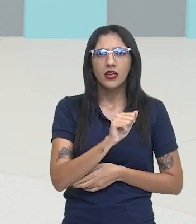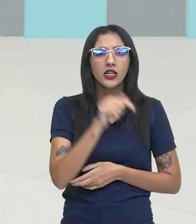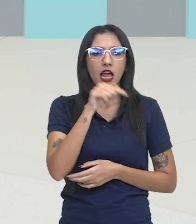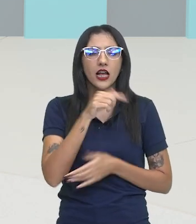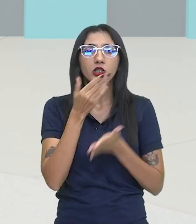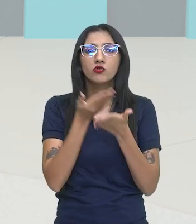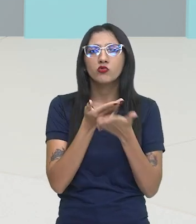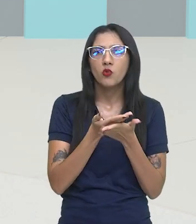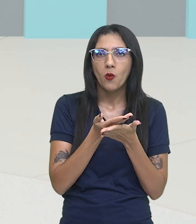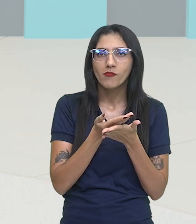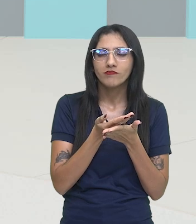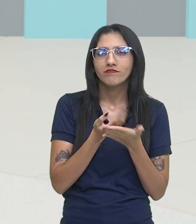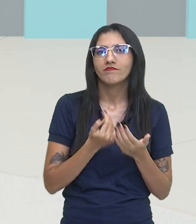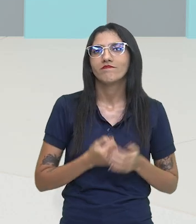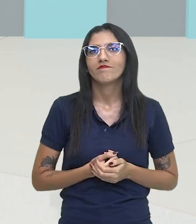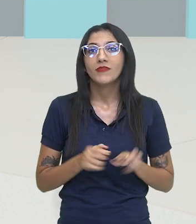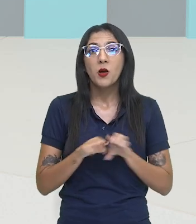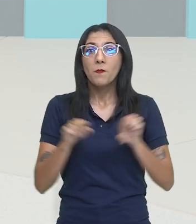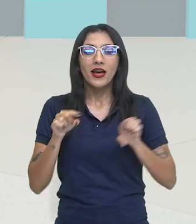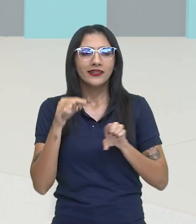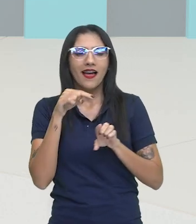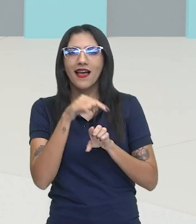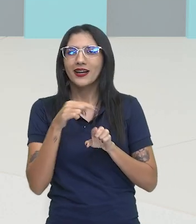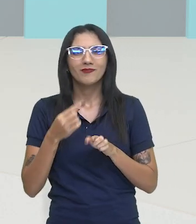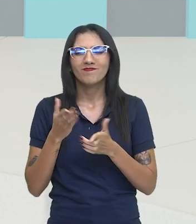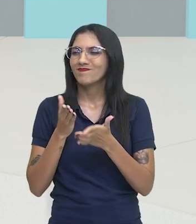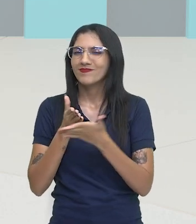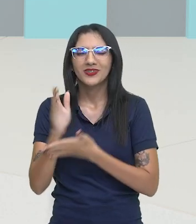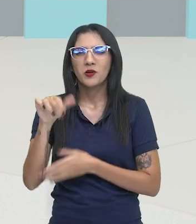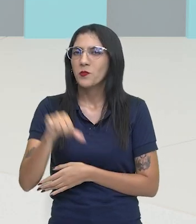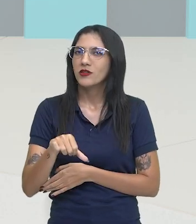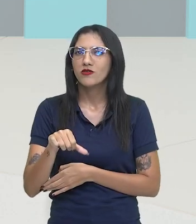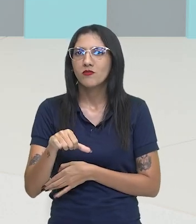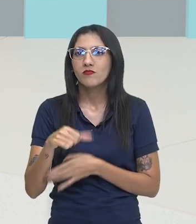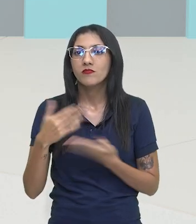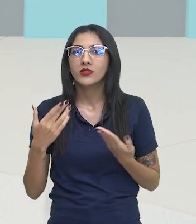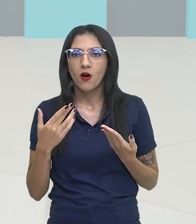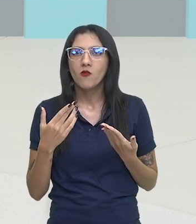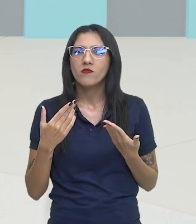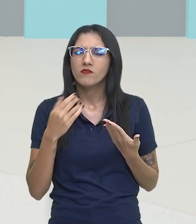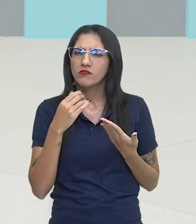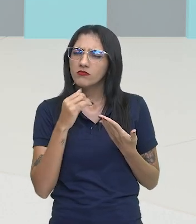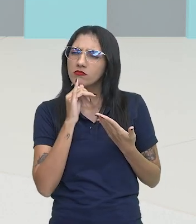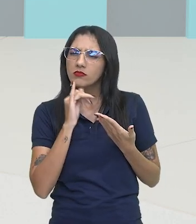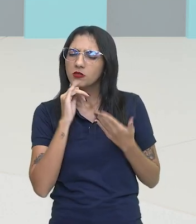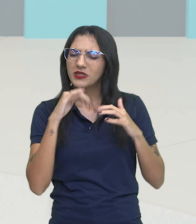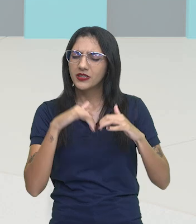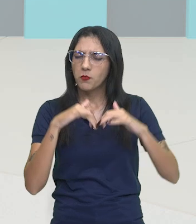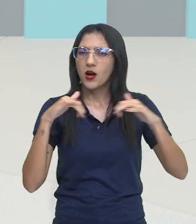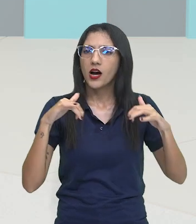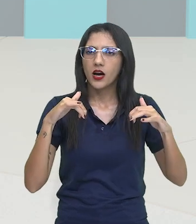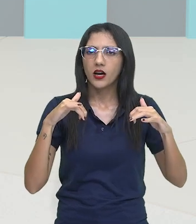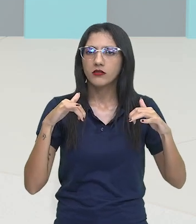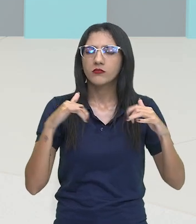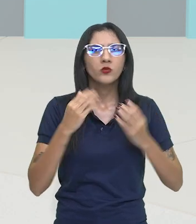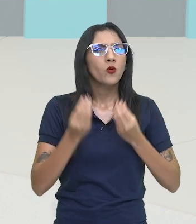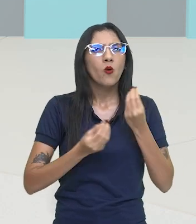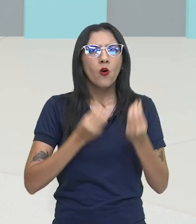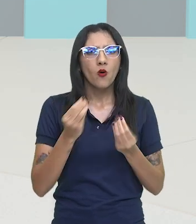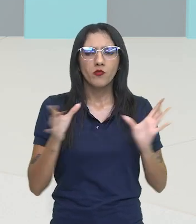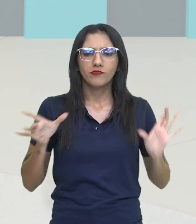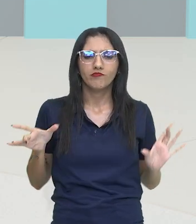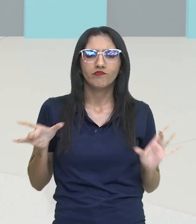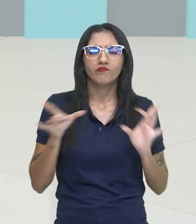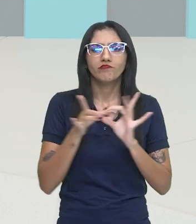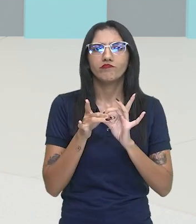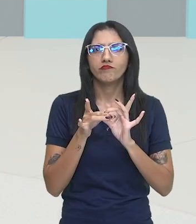frase. Ela não passou. É a segunda frase. São, digamos, separadas. Mas como eu faço para